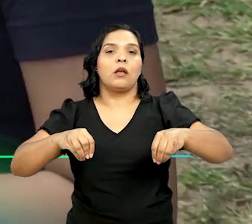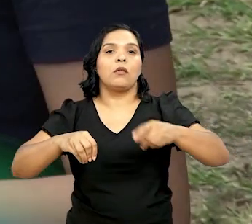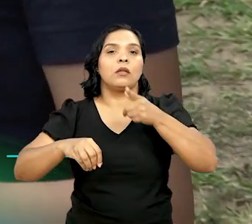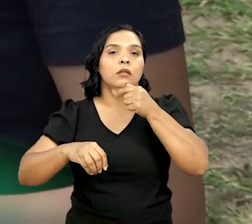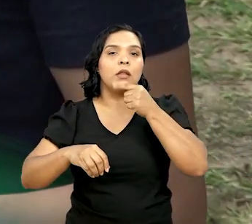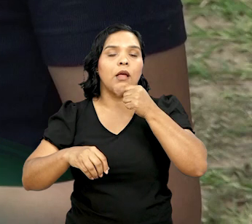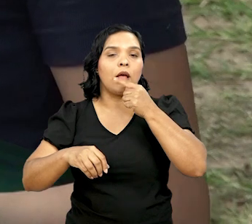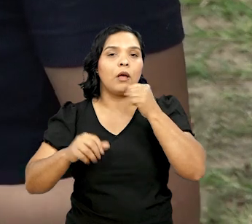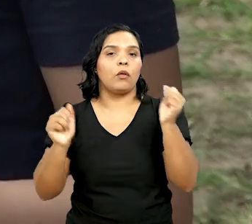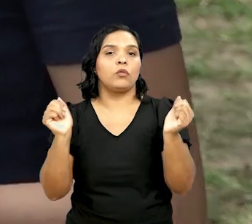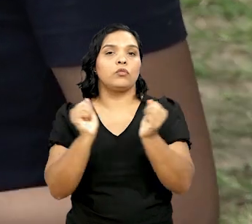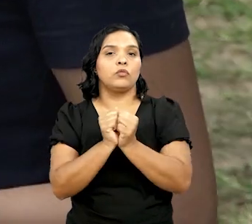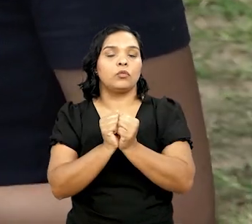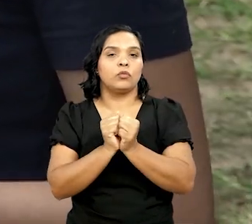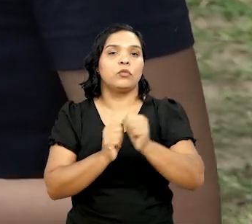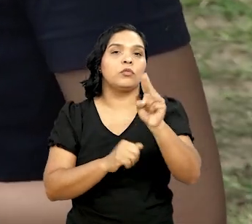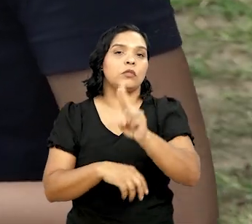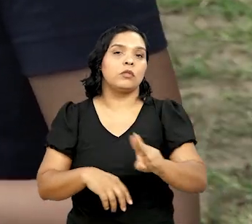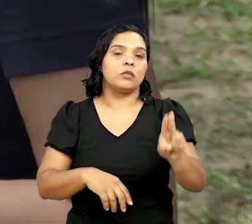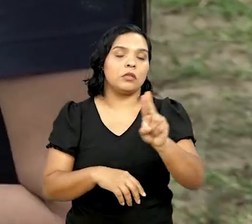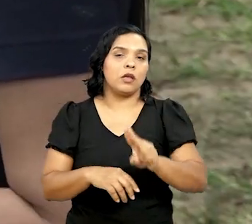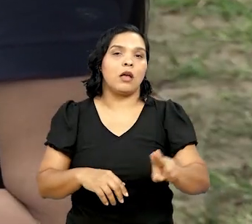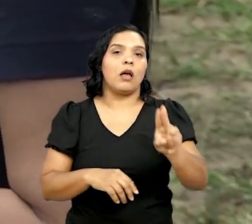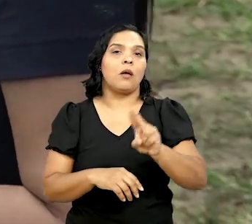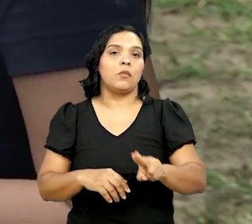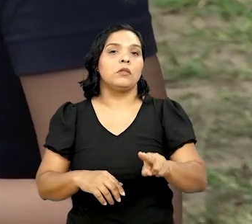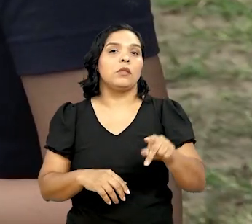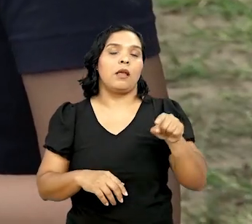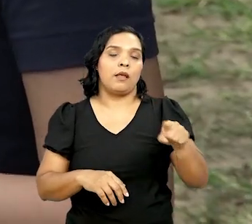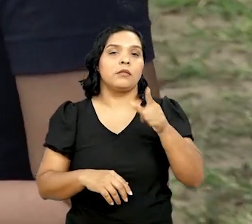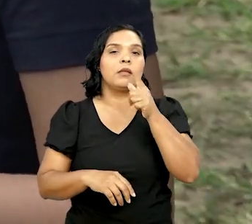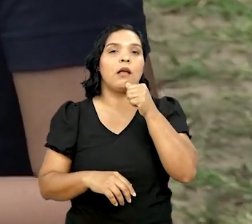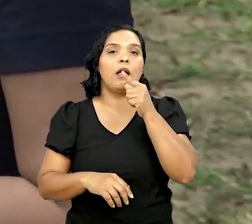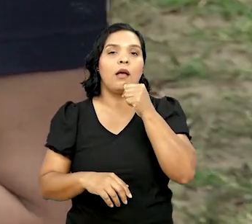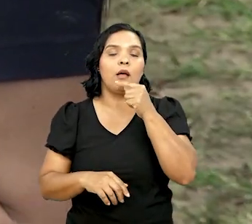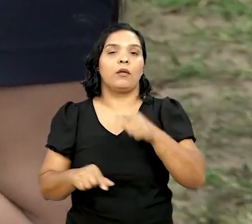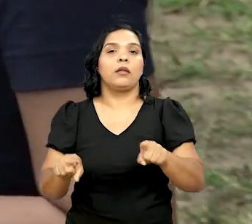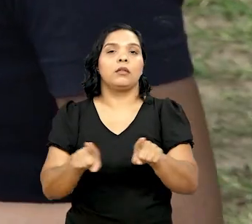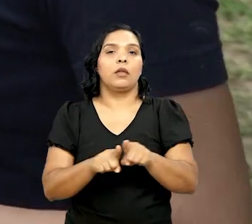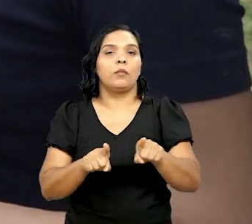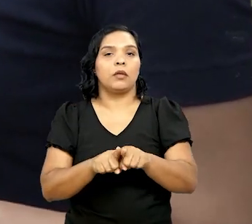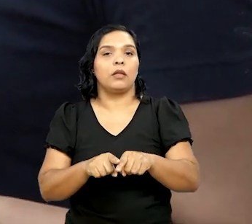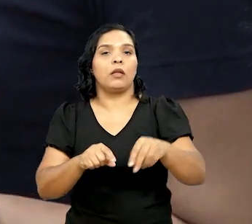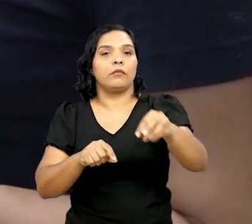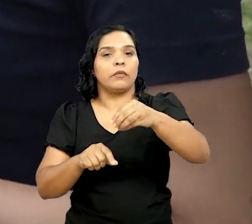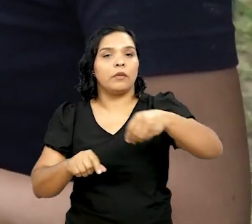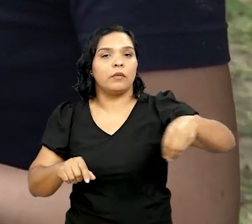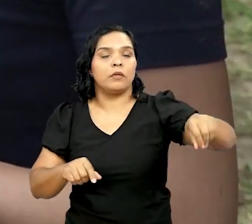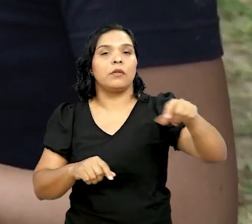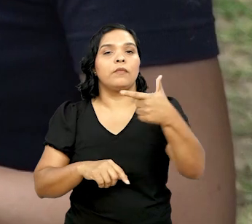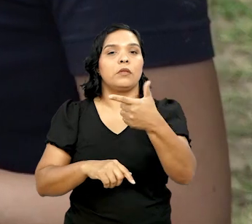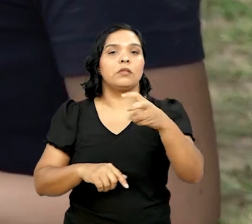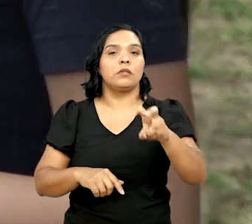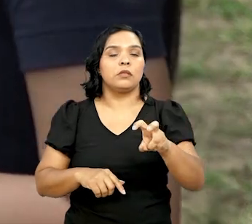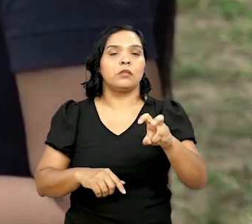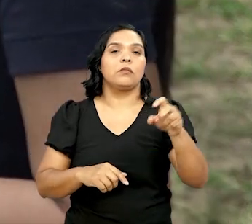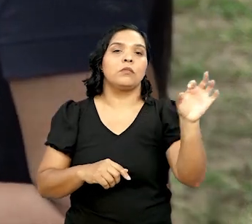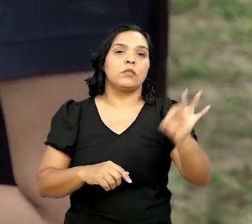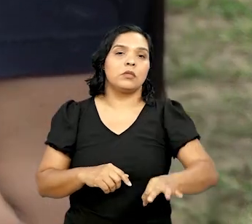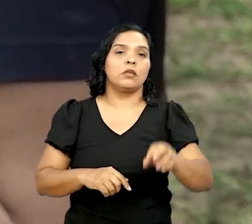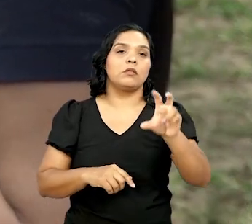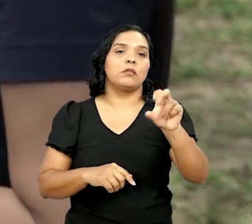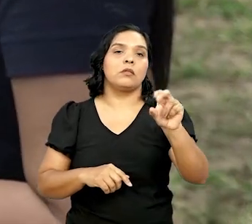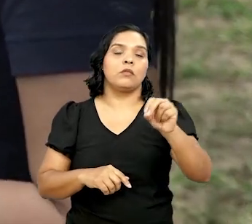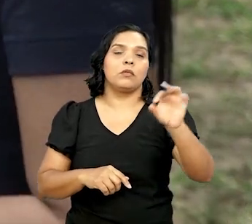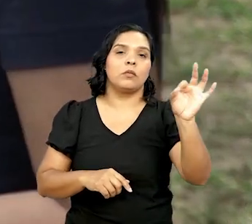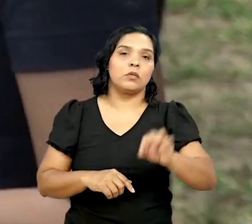produzida juntamente com a água de abastecimento, em que utilizamos 5 concentrações dessa água. E aí tem diluição de 25%,